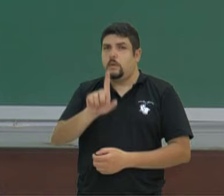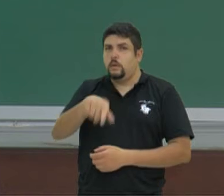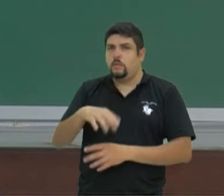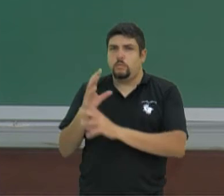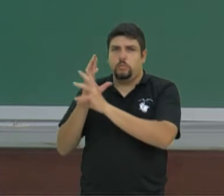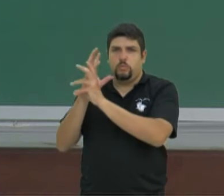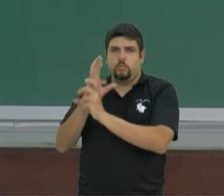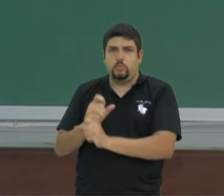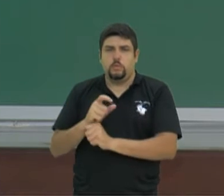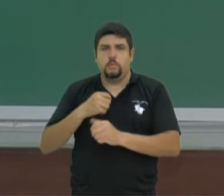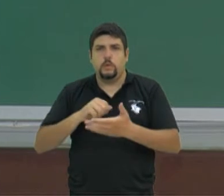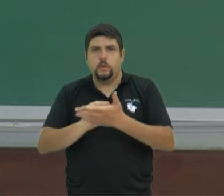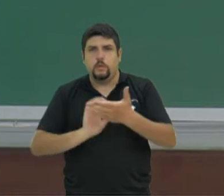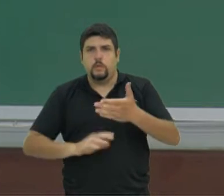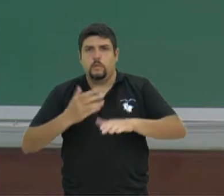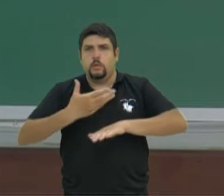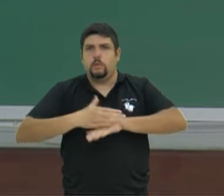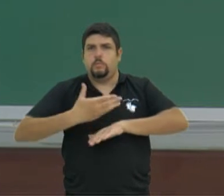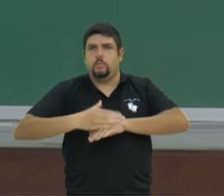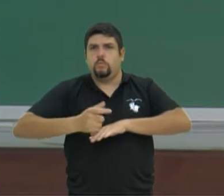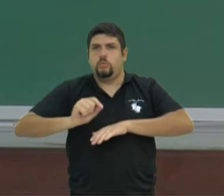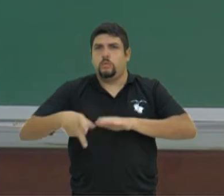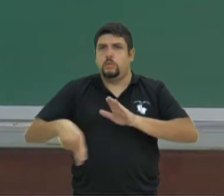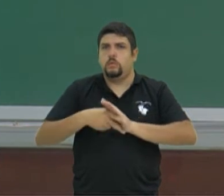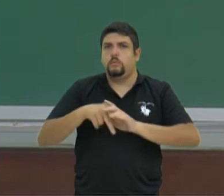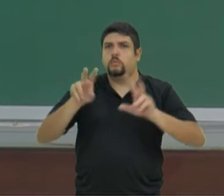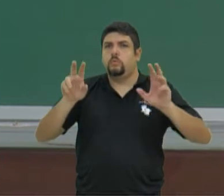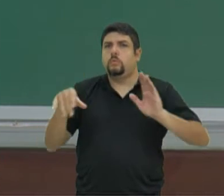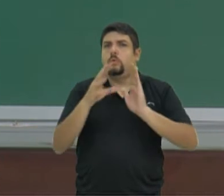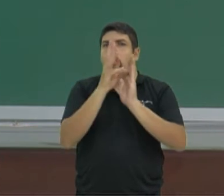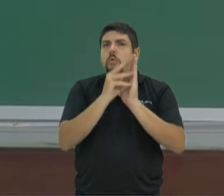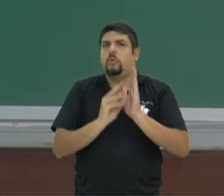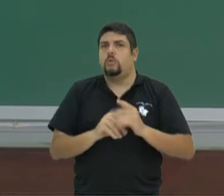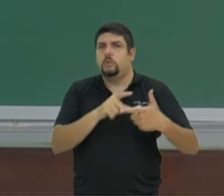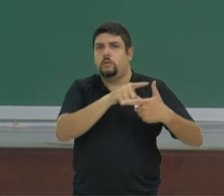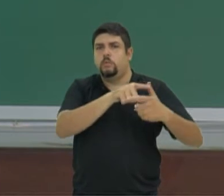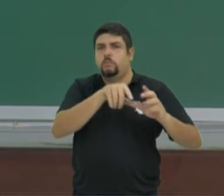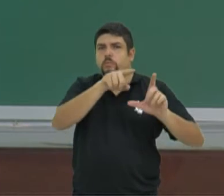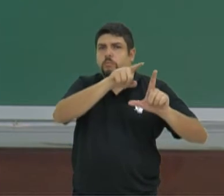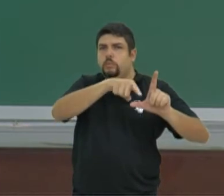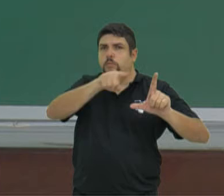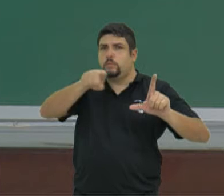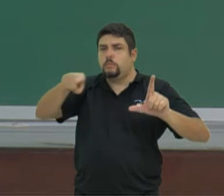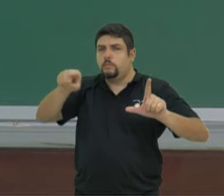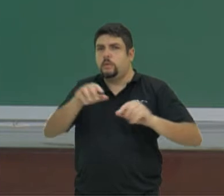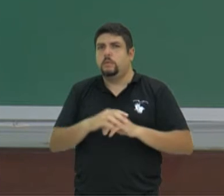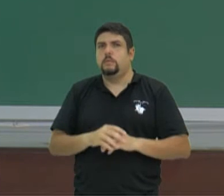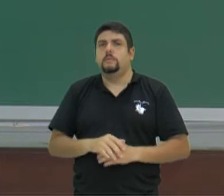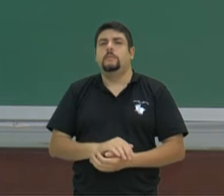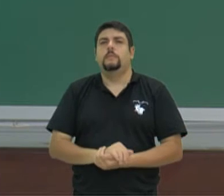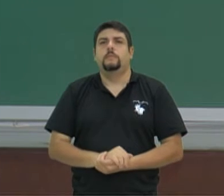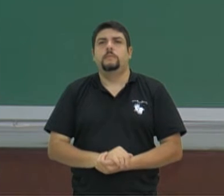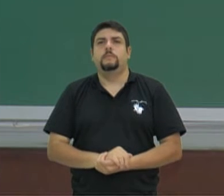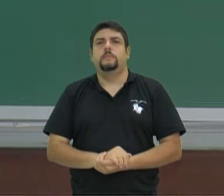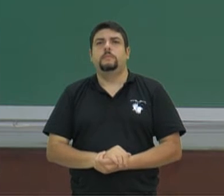Exercícios práticos envolvendo essas medidas. Tá bom? Média, moda, mediana e amplitude.